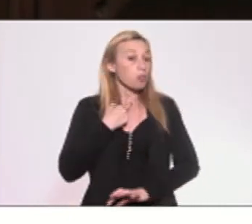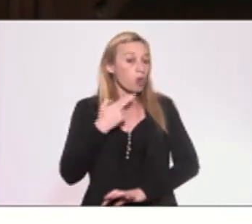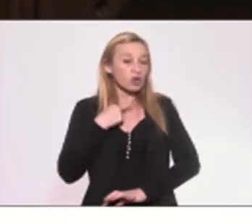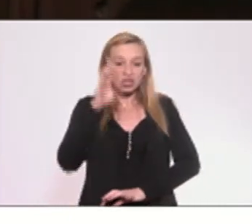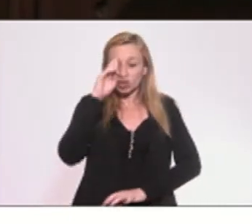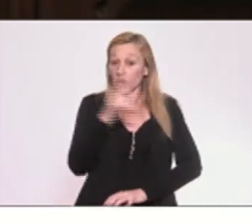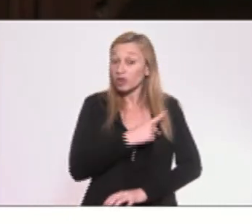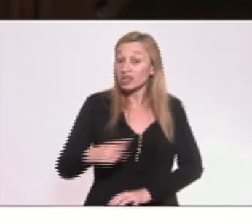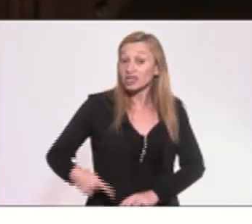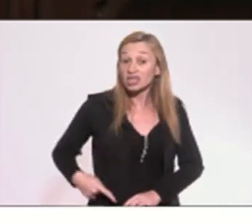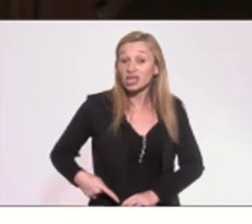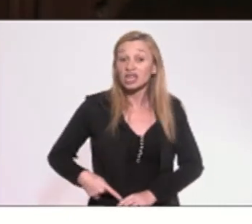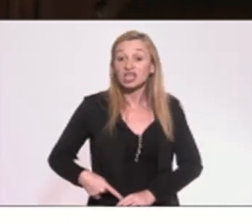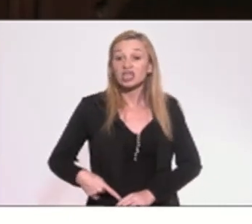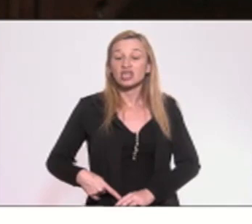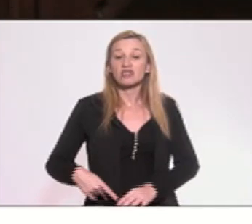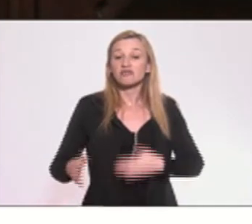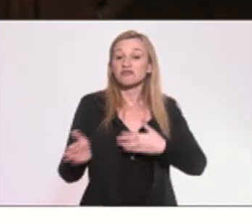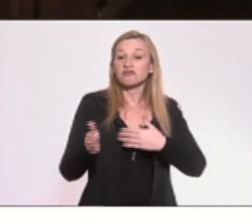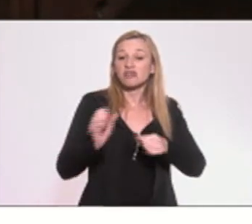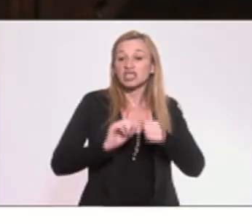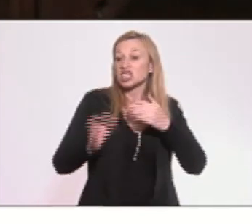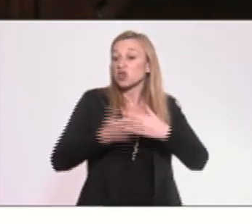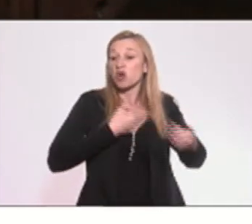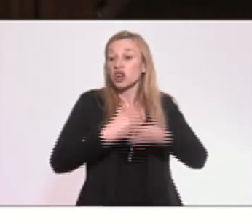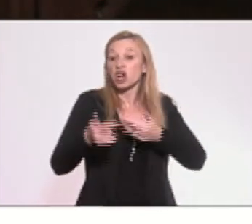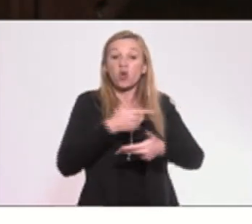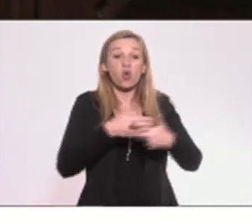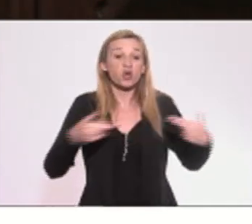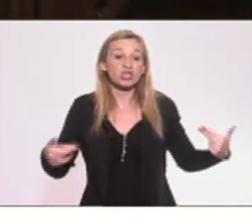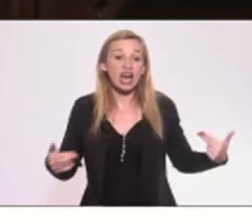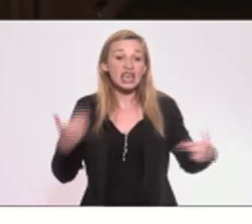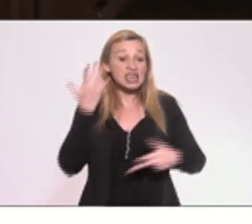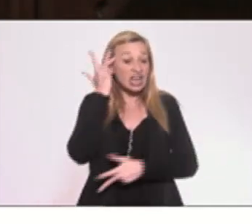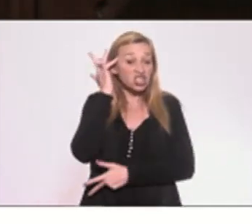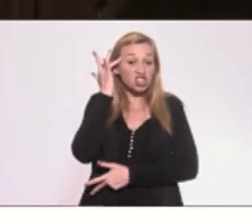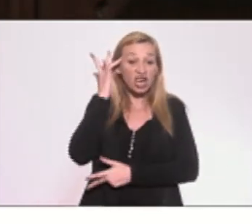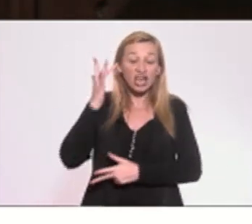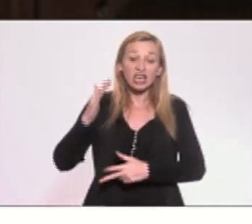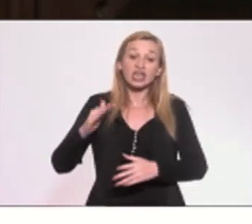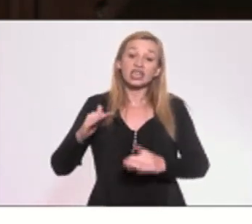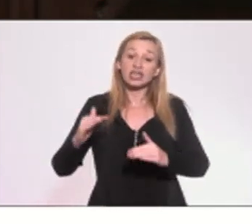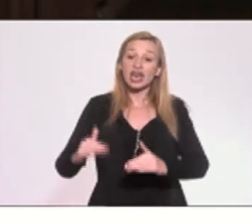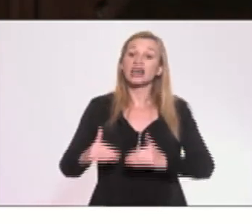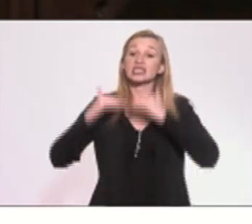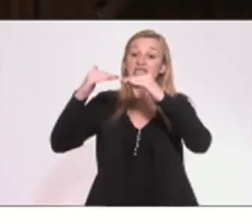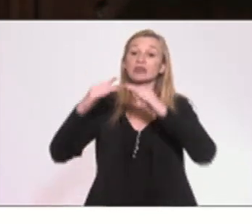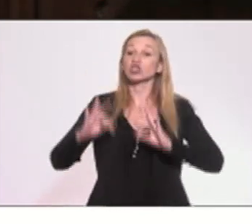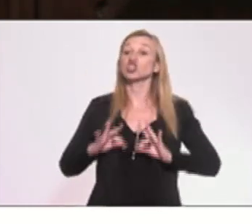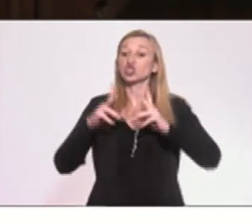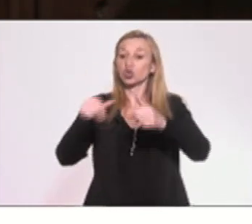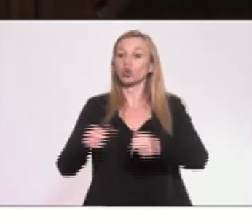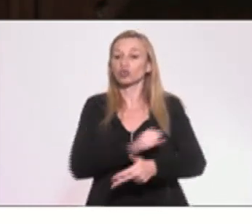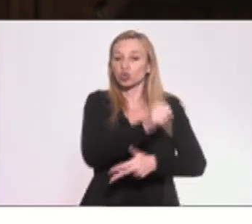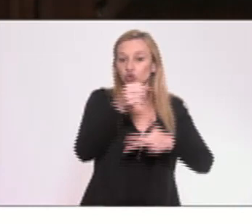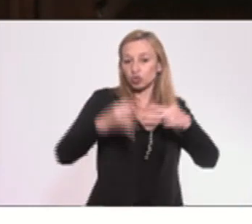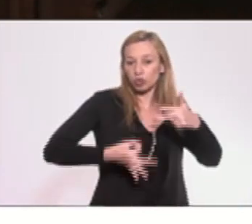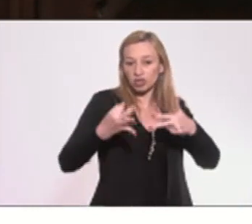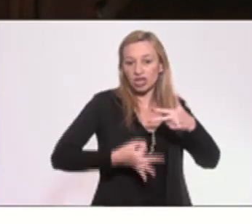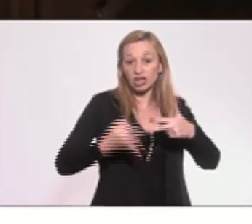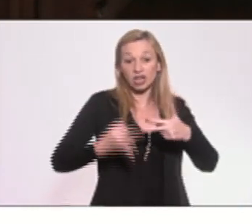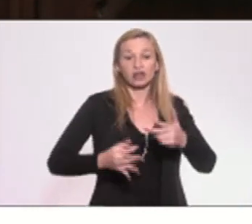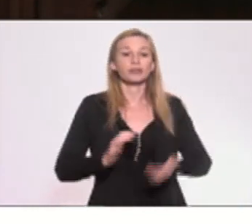presidente, fazer o que quer ou e achar que é acima de todos os poderes. É muito concreto falar